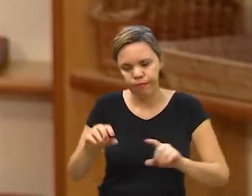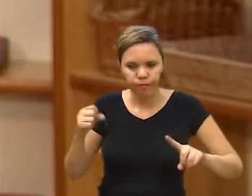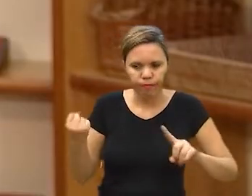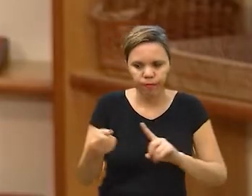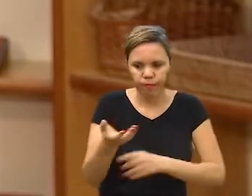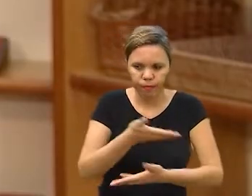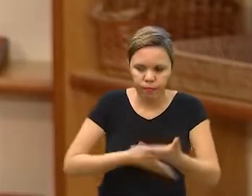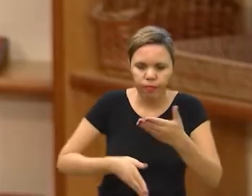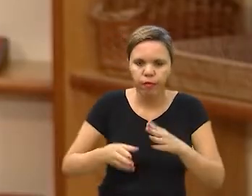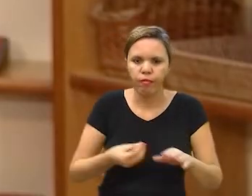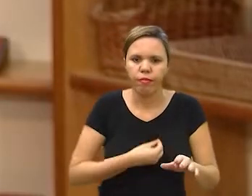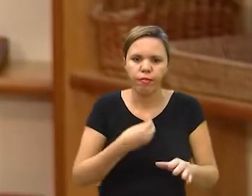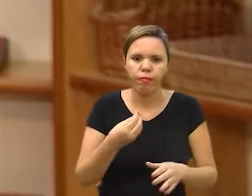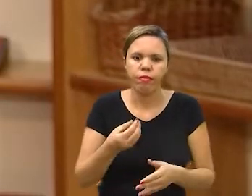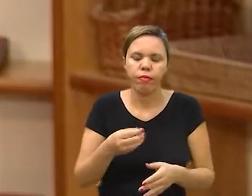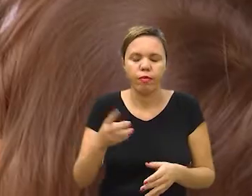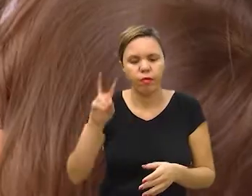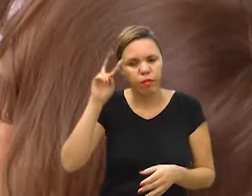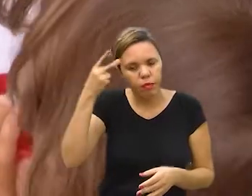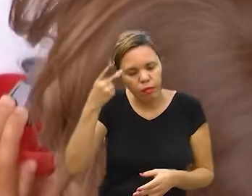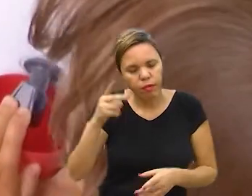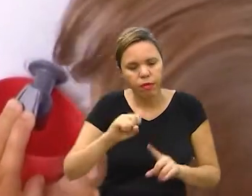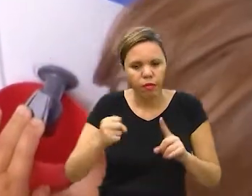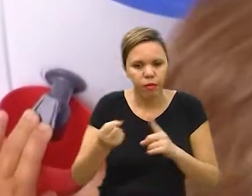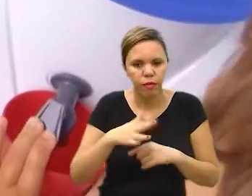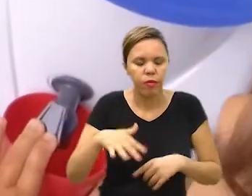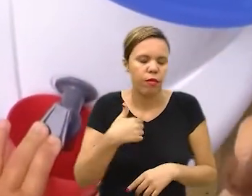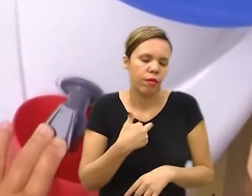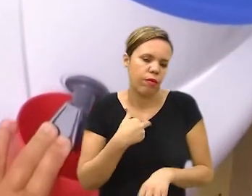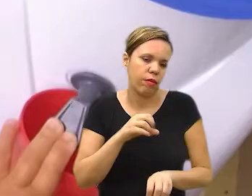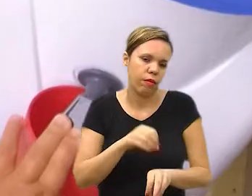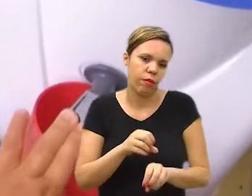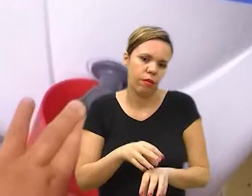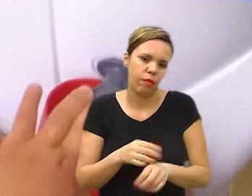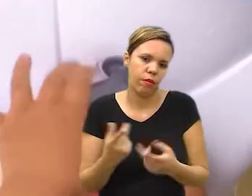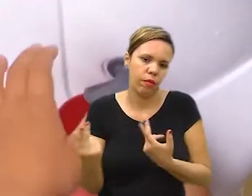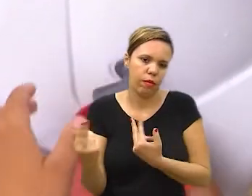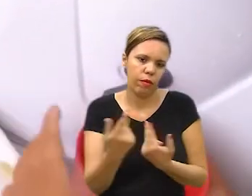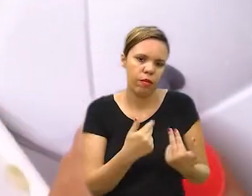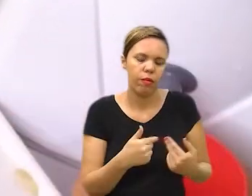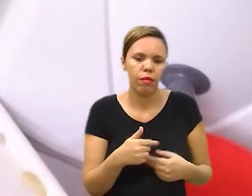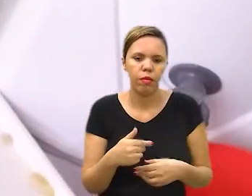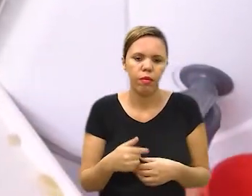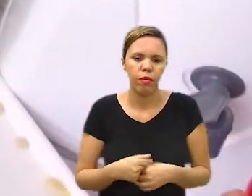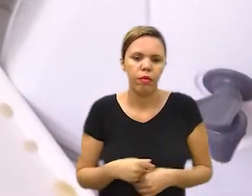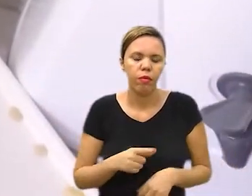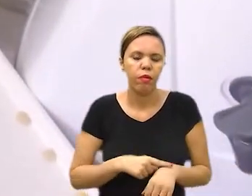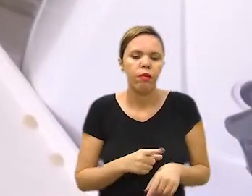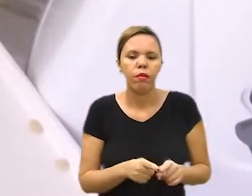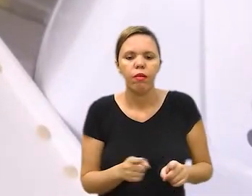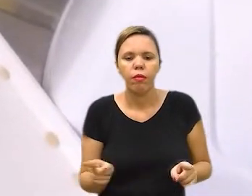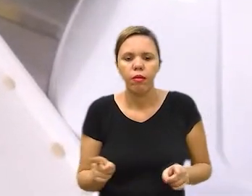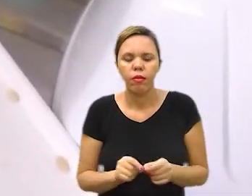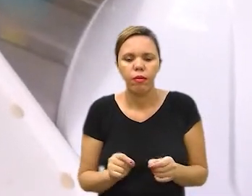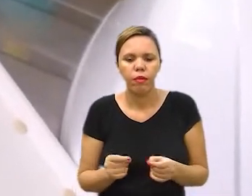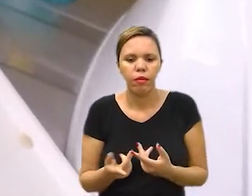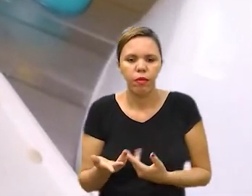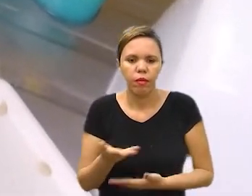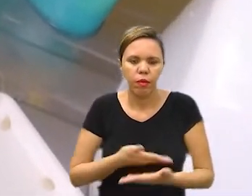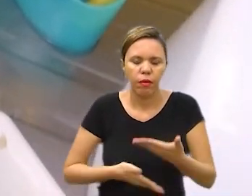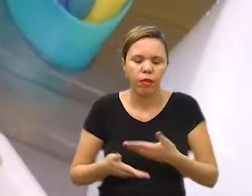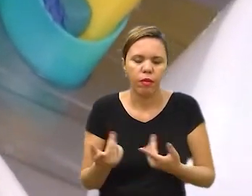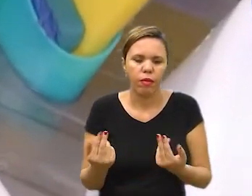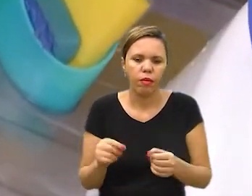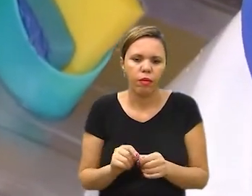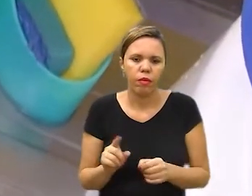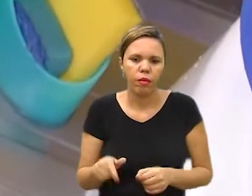precisa ser mudada. Se a gente quer mudar a sociedade, a gente não pode educar eles igual eles estão sendo educados nesse momento para fazer essa mesma sociedade do jeito que ela